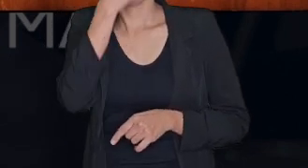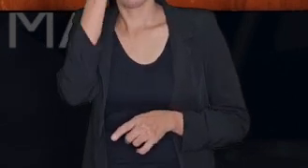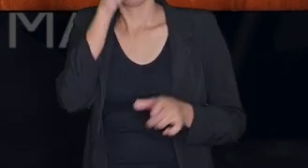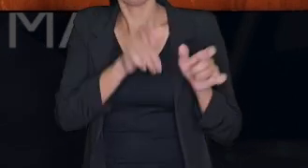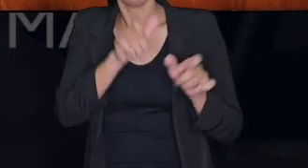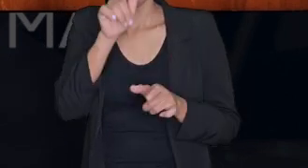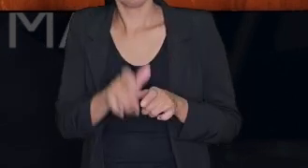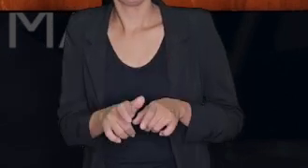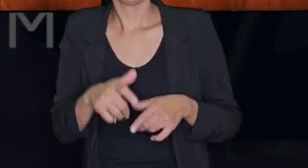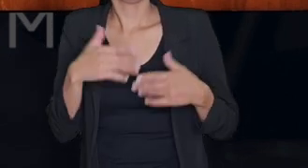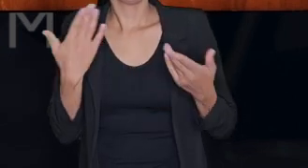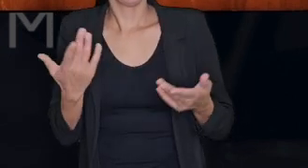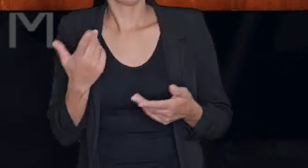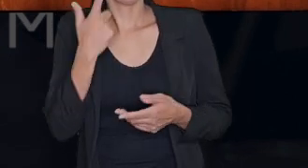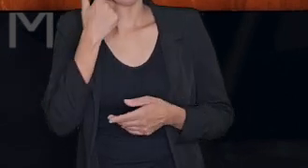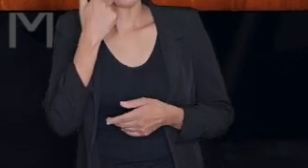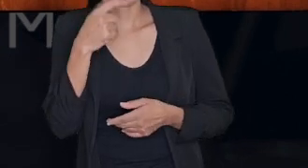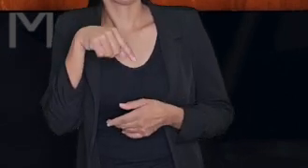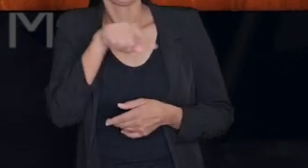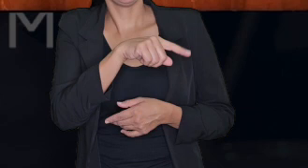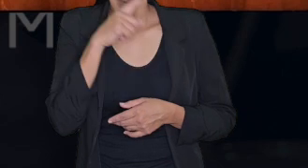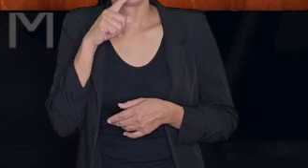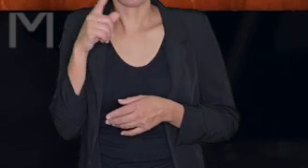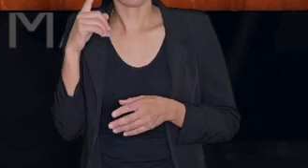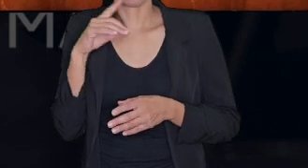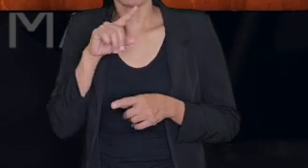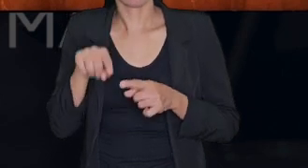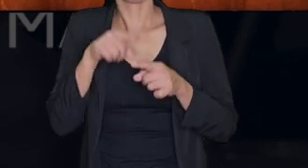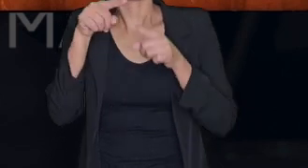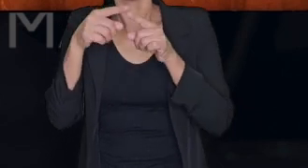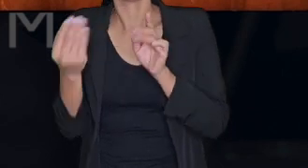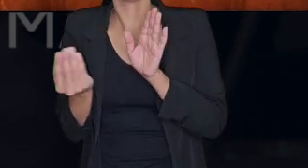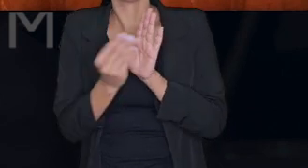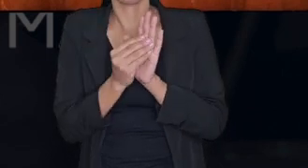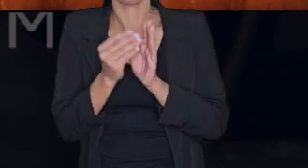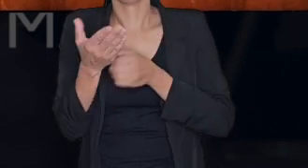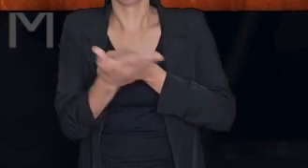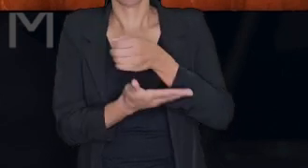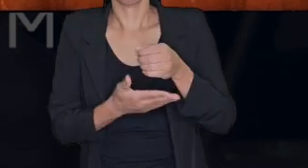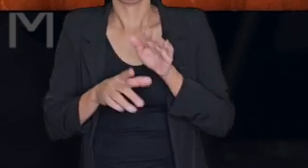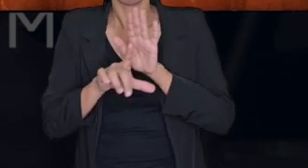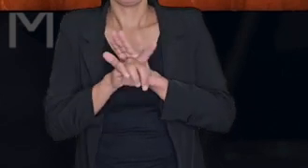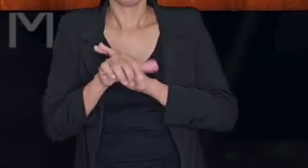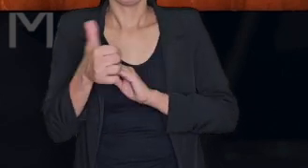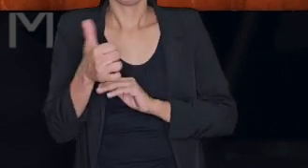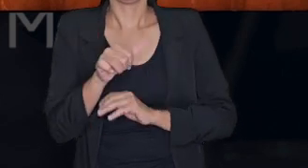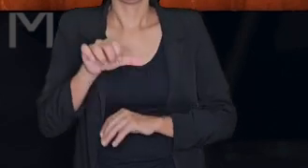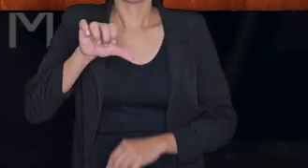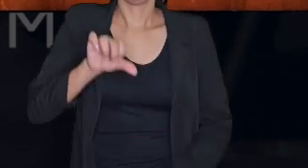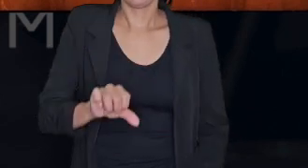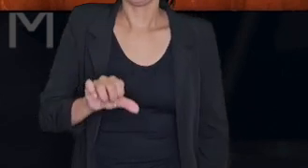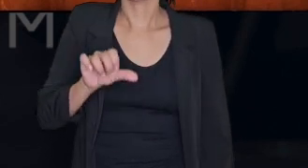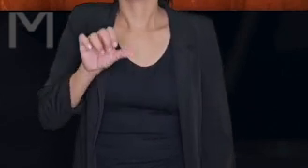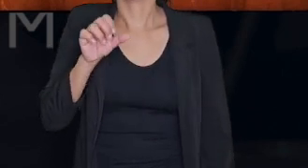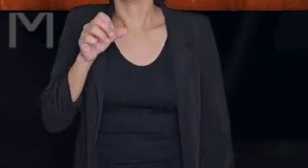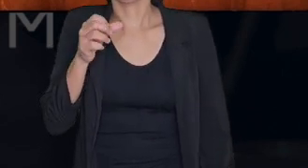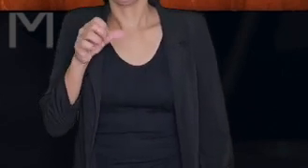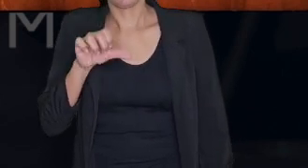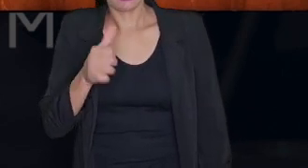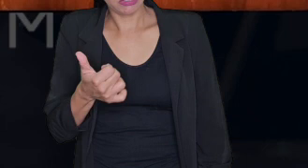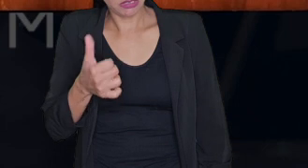de maximizar o interesse dos herdeiros. Olha que importante o herdeiro atualizar a base. Diz a Lei